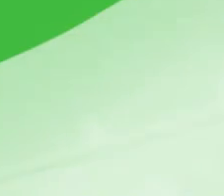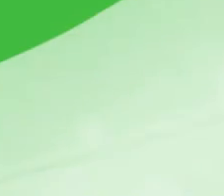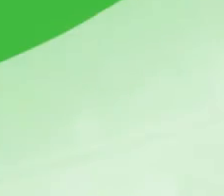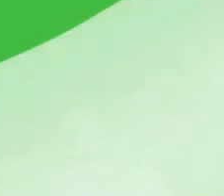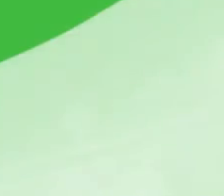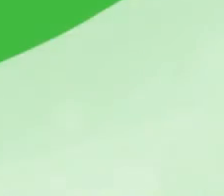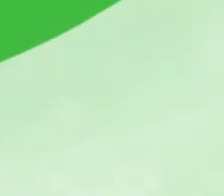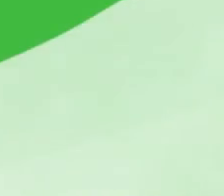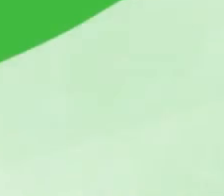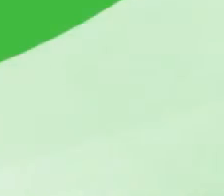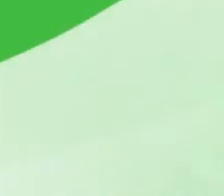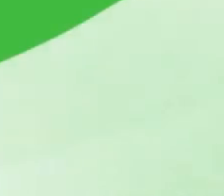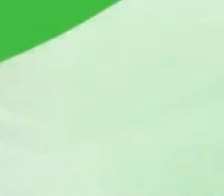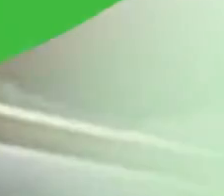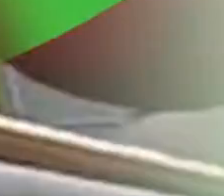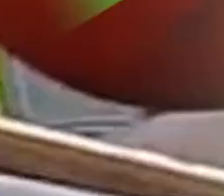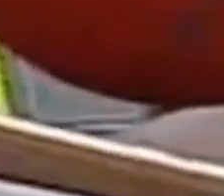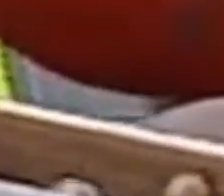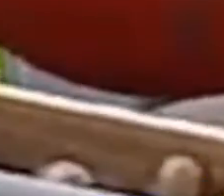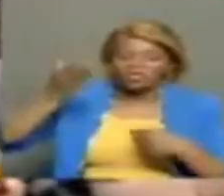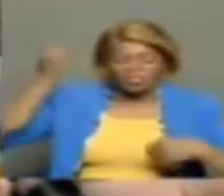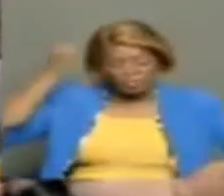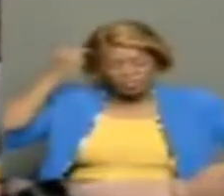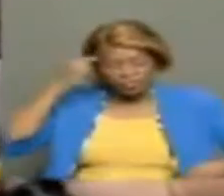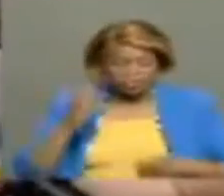casos e também com número de casos ativos